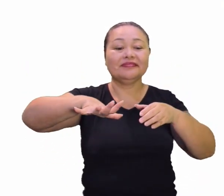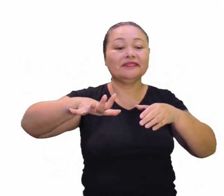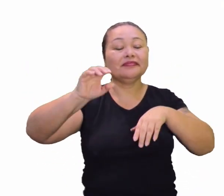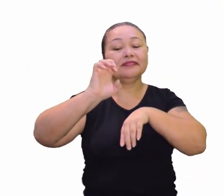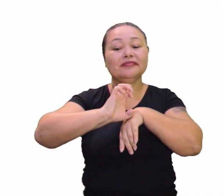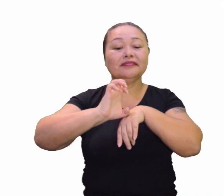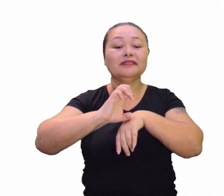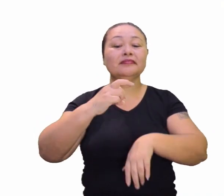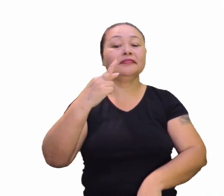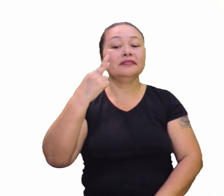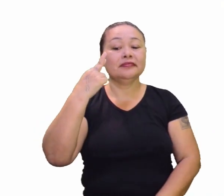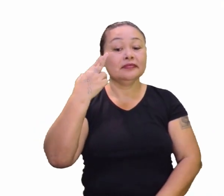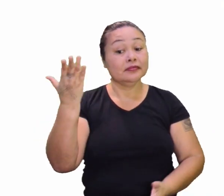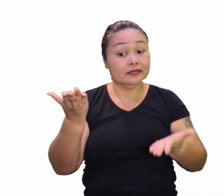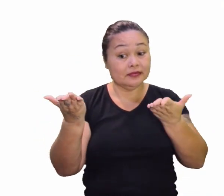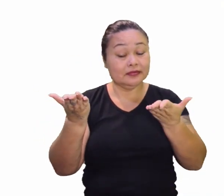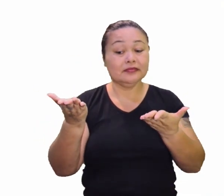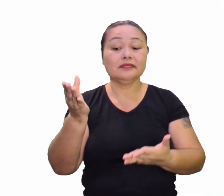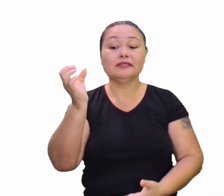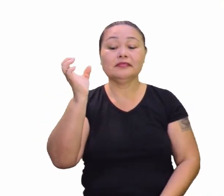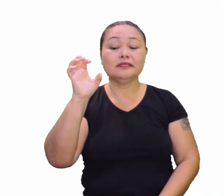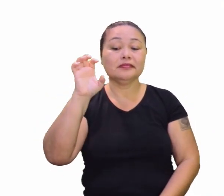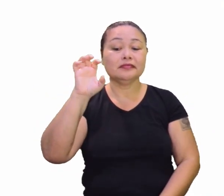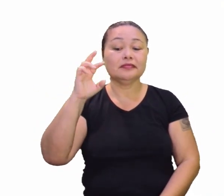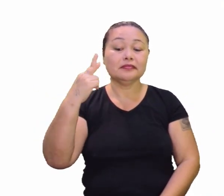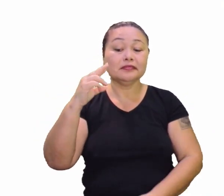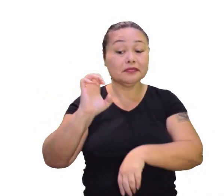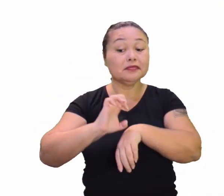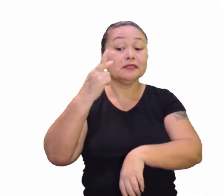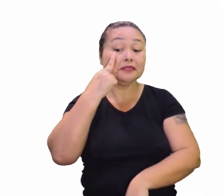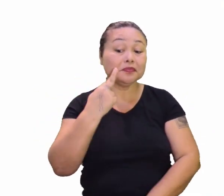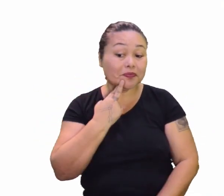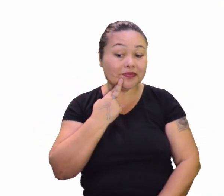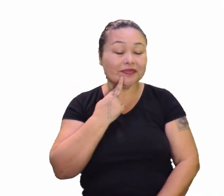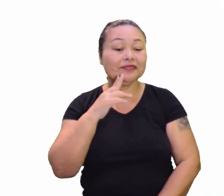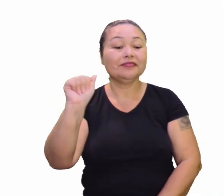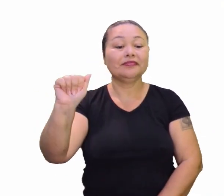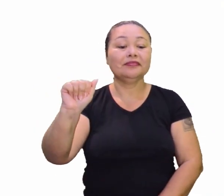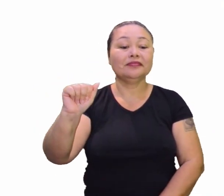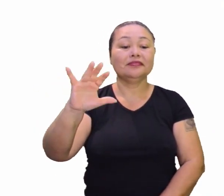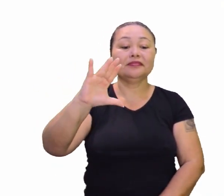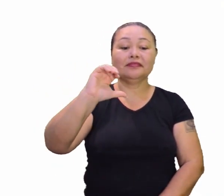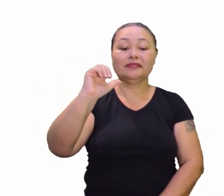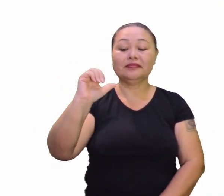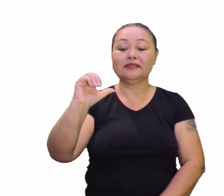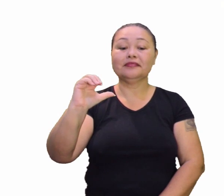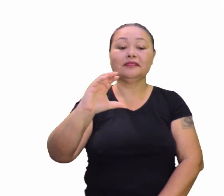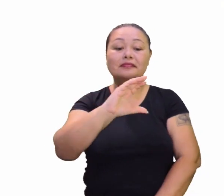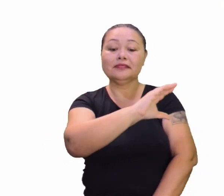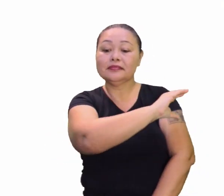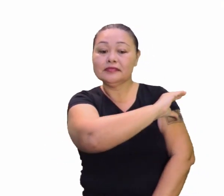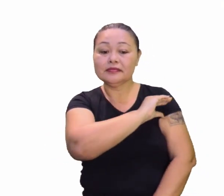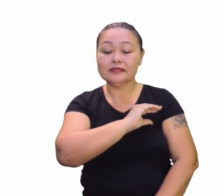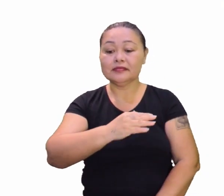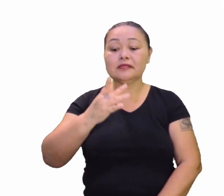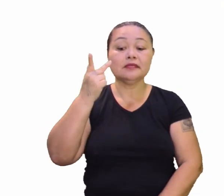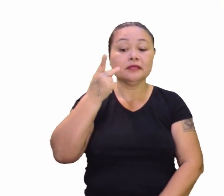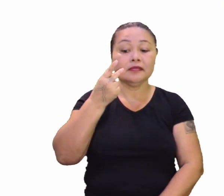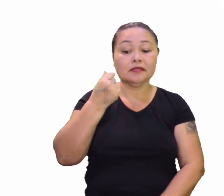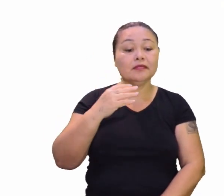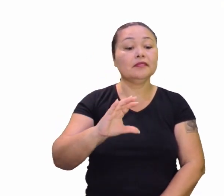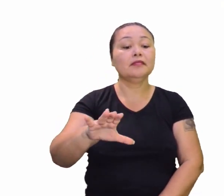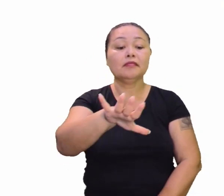da região que hoje constitui o estado de Rondônia. A. Capitania do